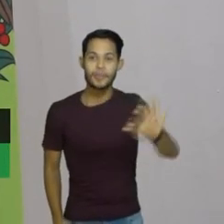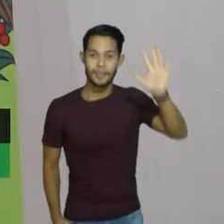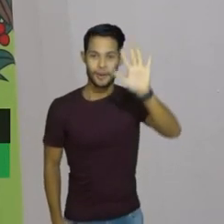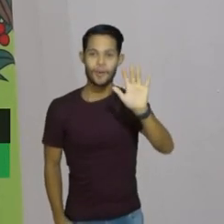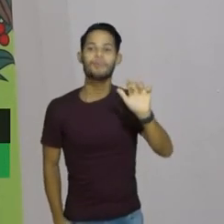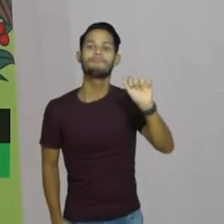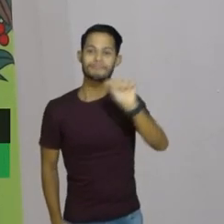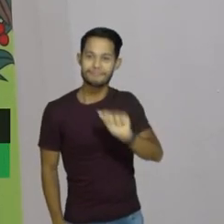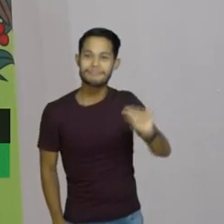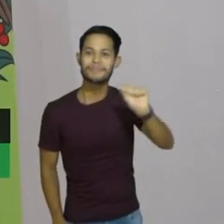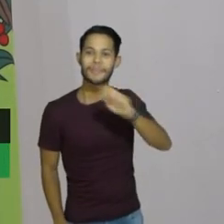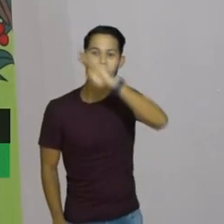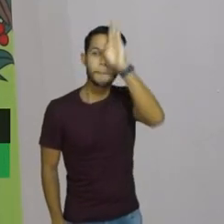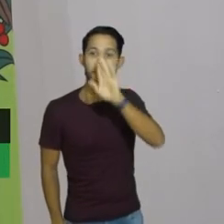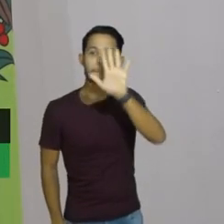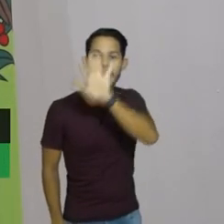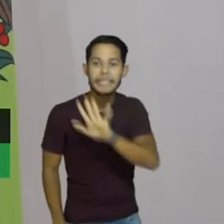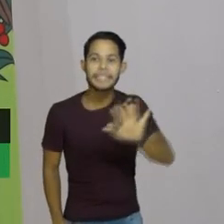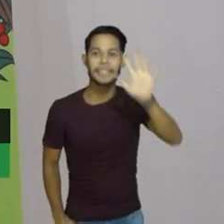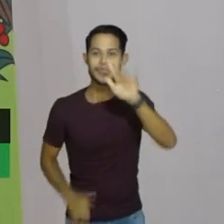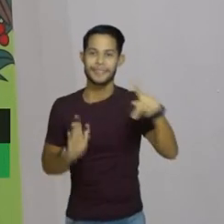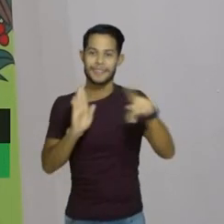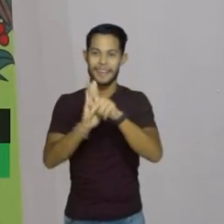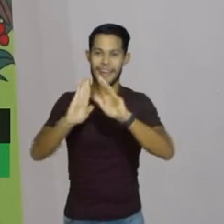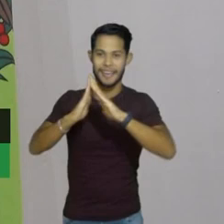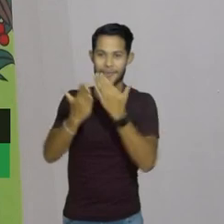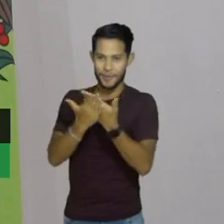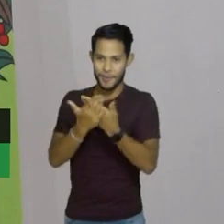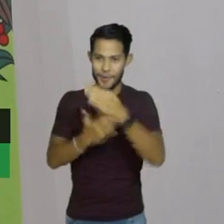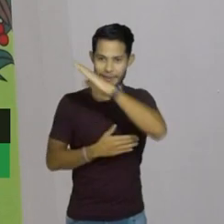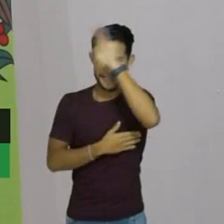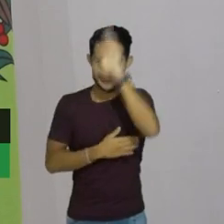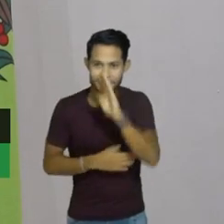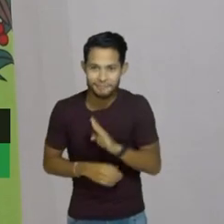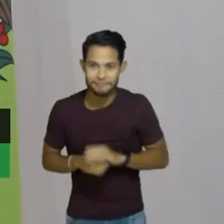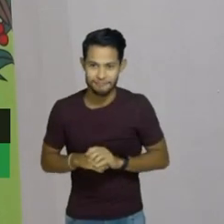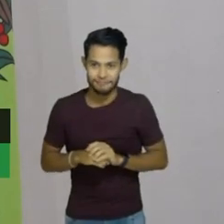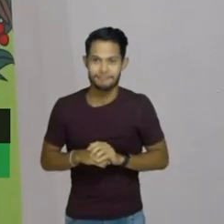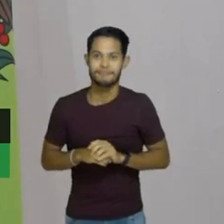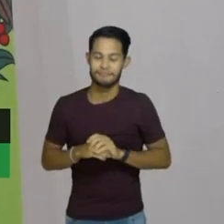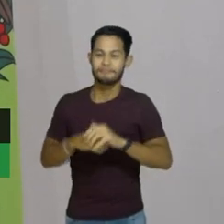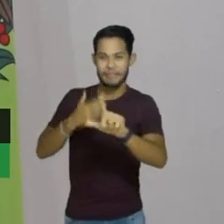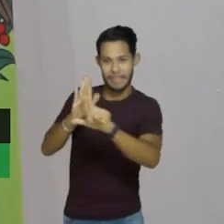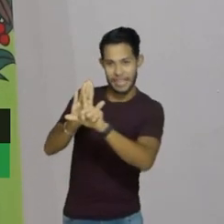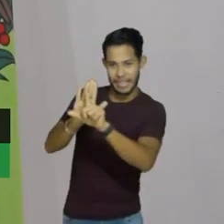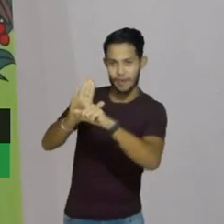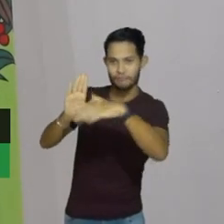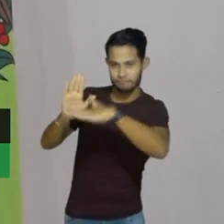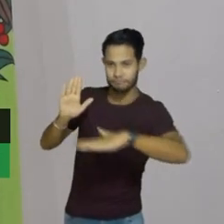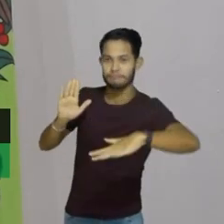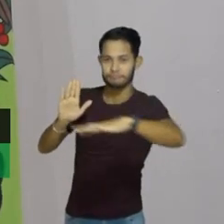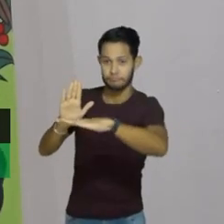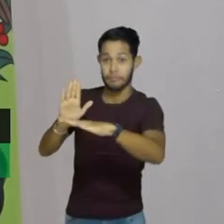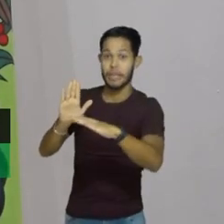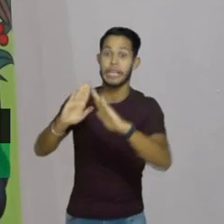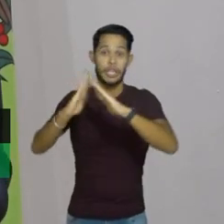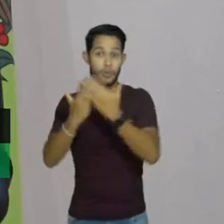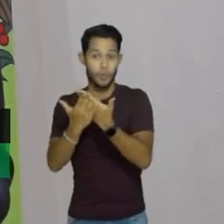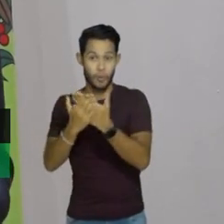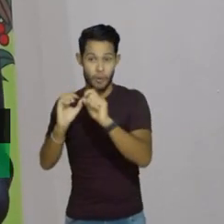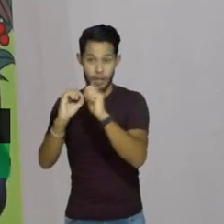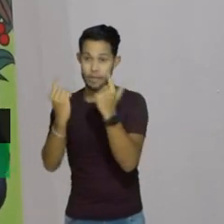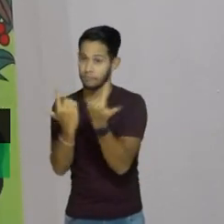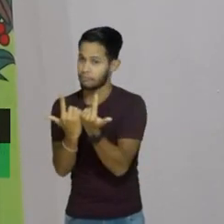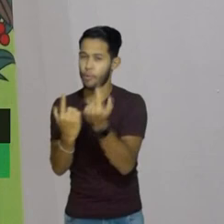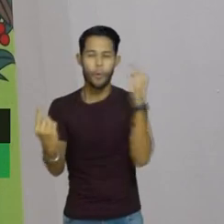das Escolas de Legislativo. E a Associação Brasileira das Escolas de Legislativo tem procurado através desta data